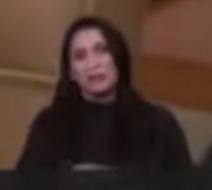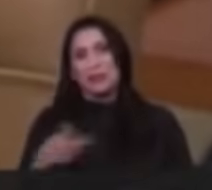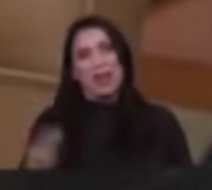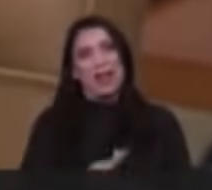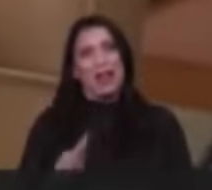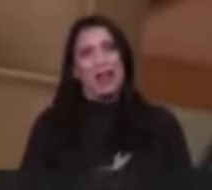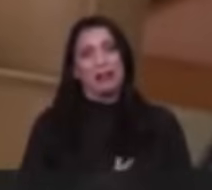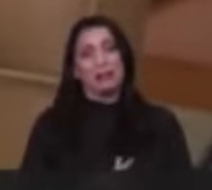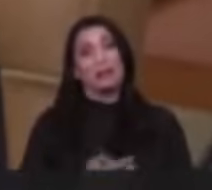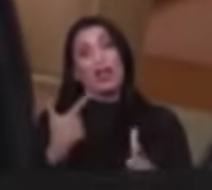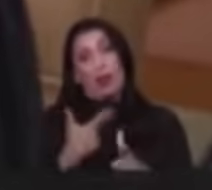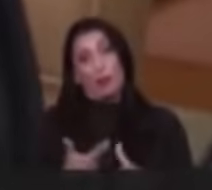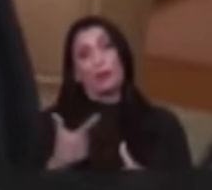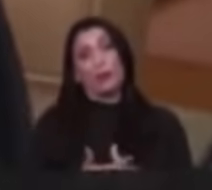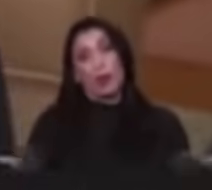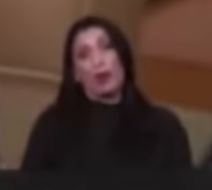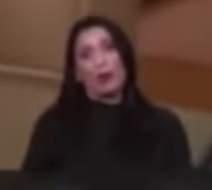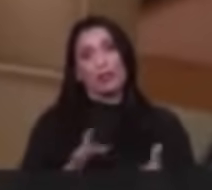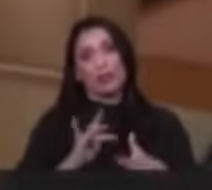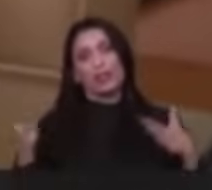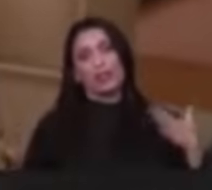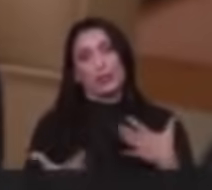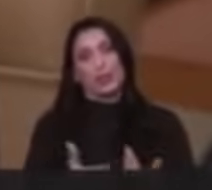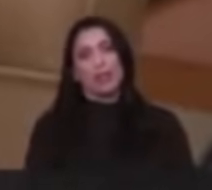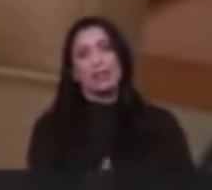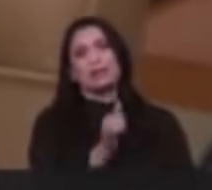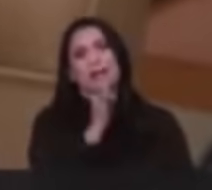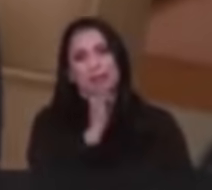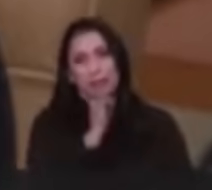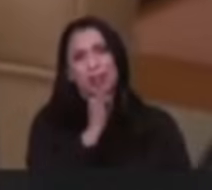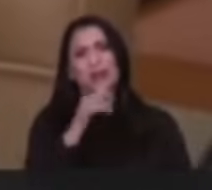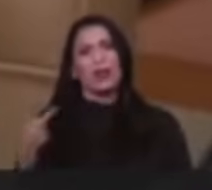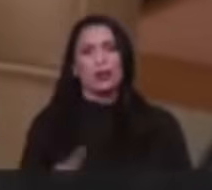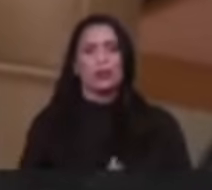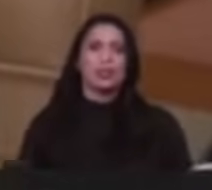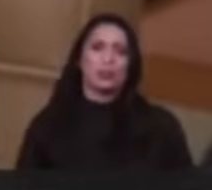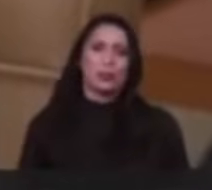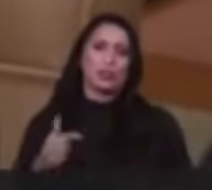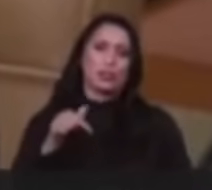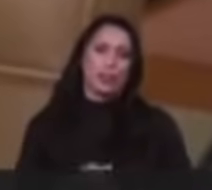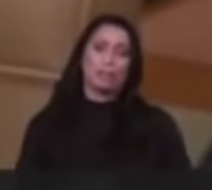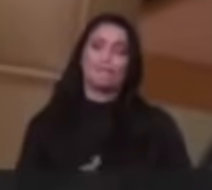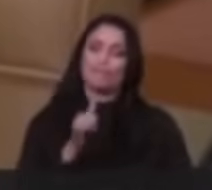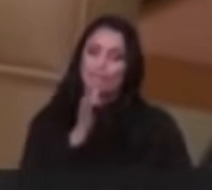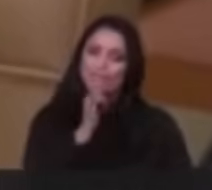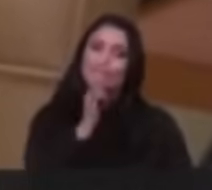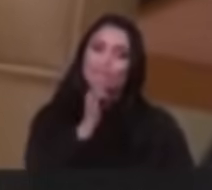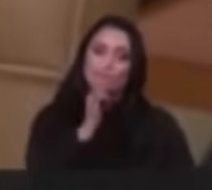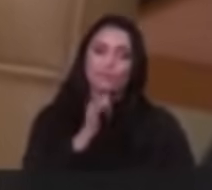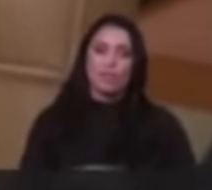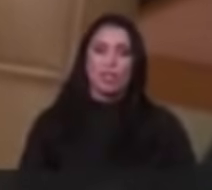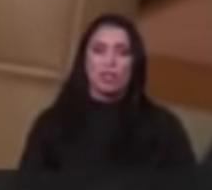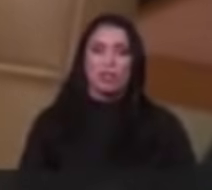sociais. Então, realmente, muito triste isso que ocorreu hoje aqui, presidente. Primeiro, com